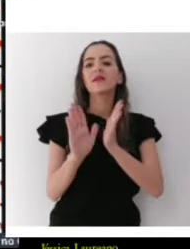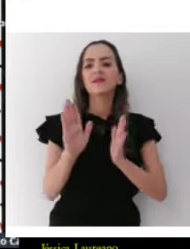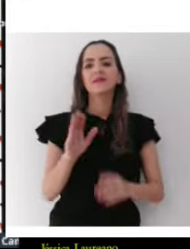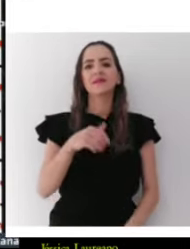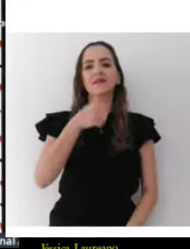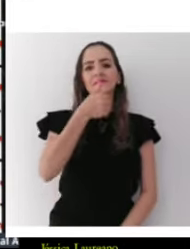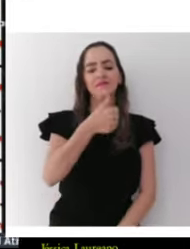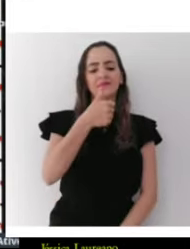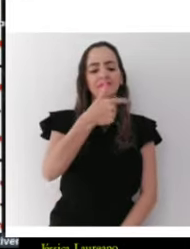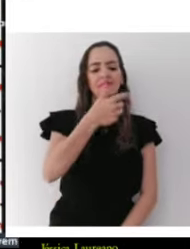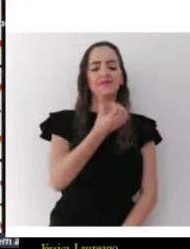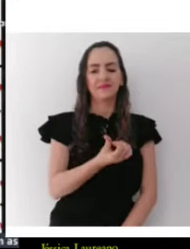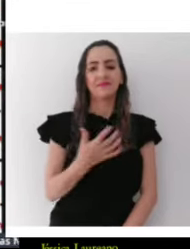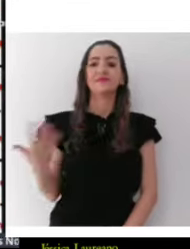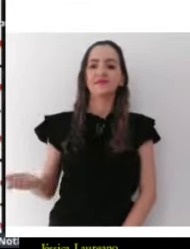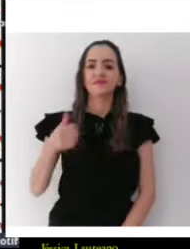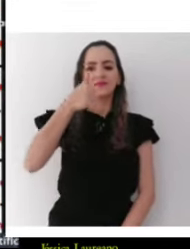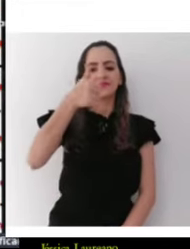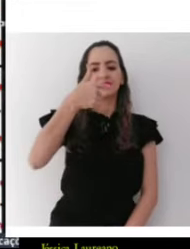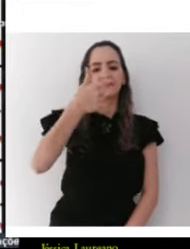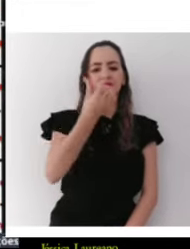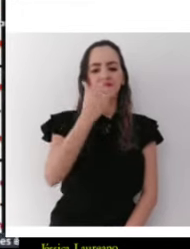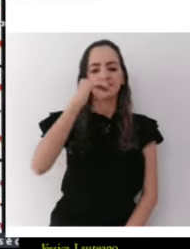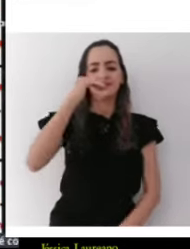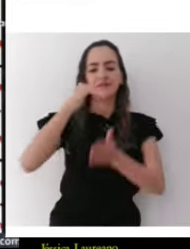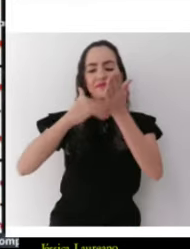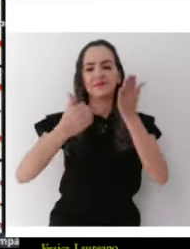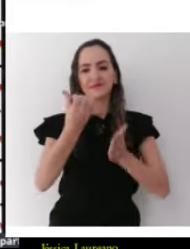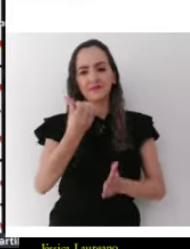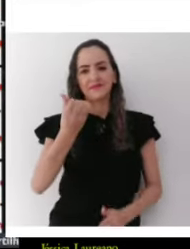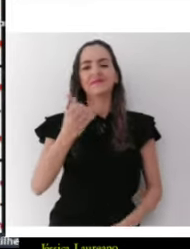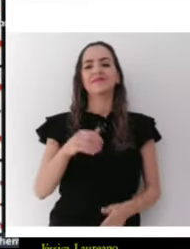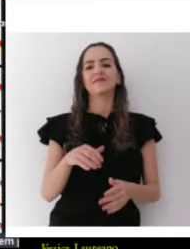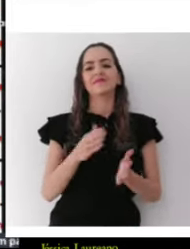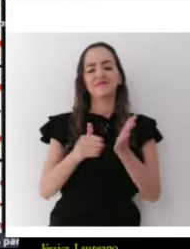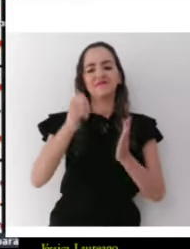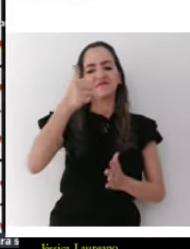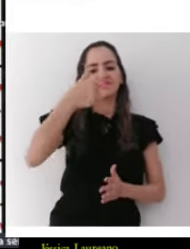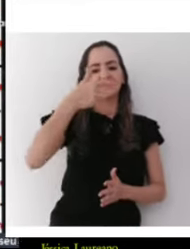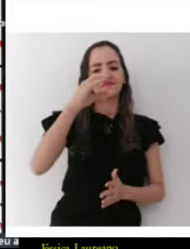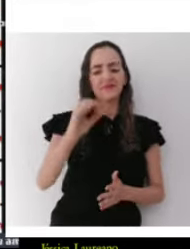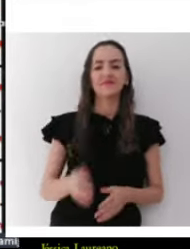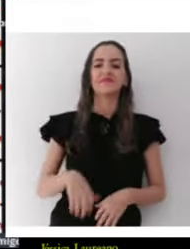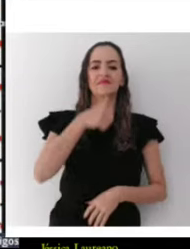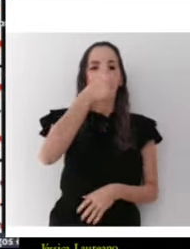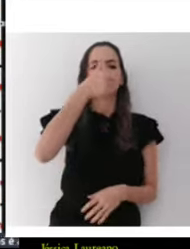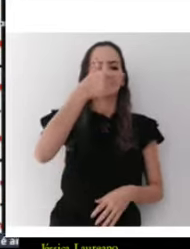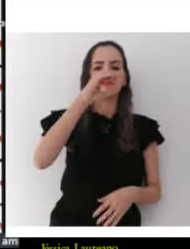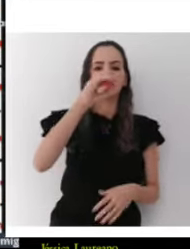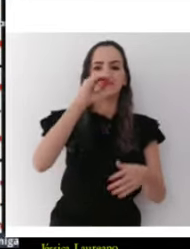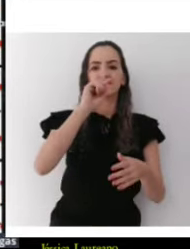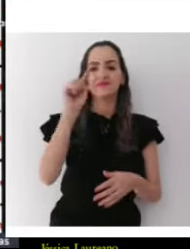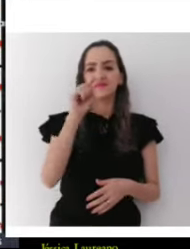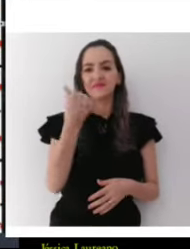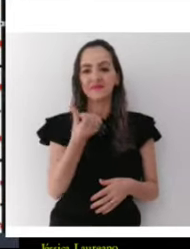tira 6. Aí sobra 120. Aí esse 20 que tira 6. 114. E aí até acabar